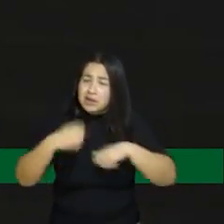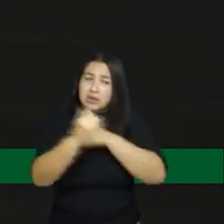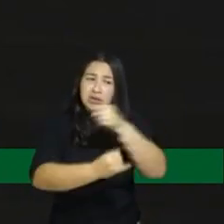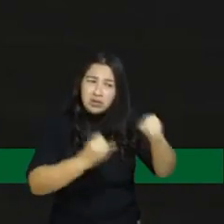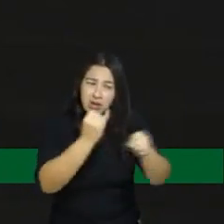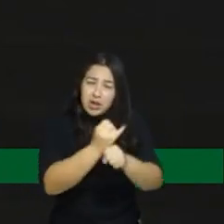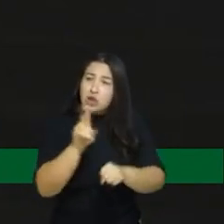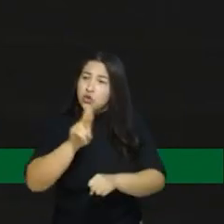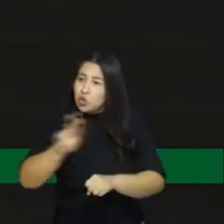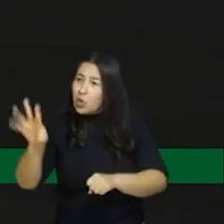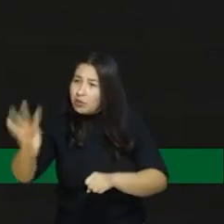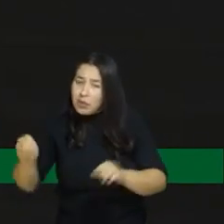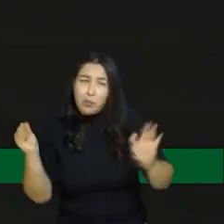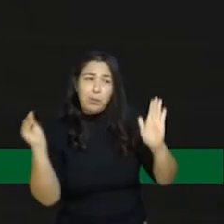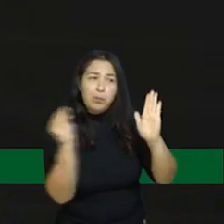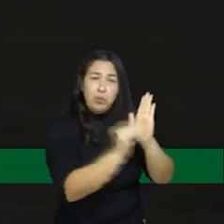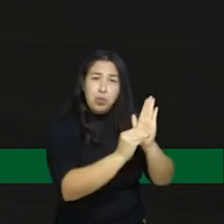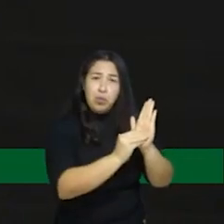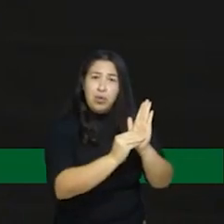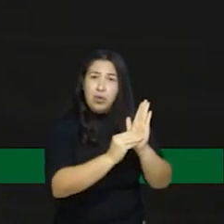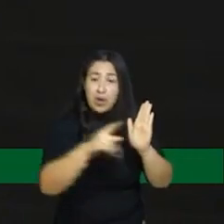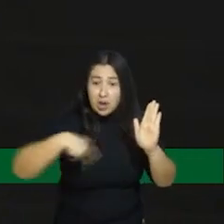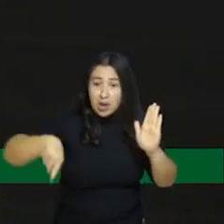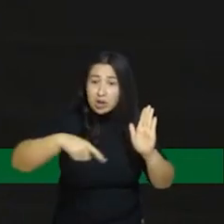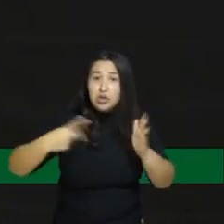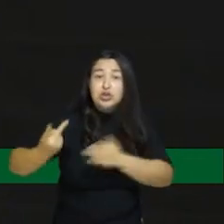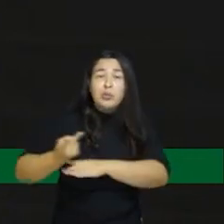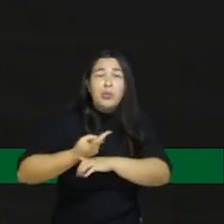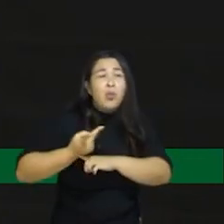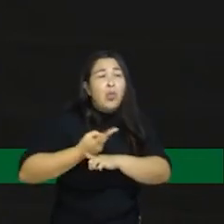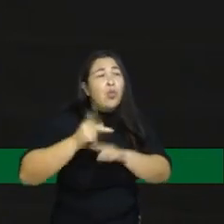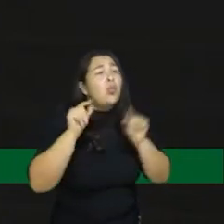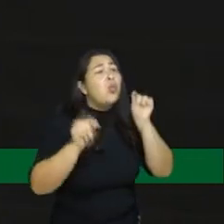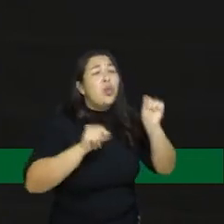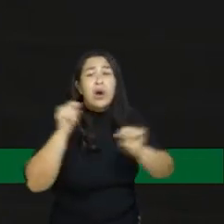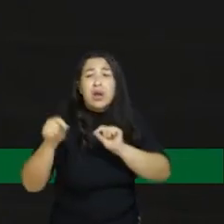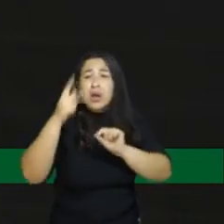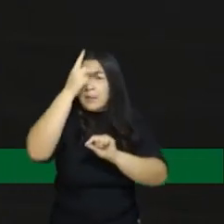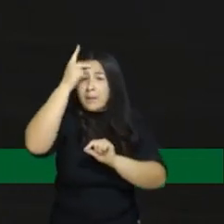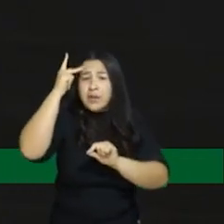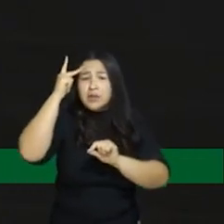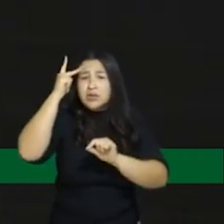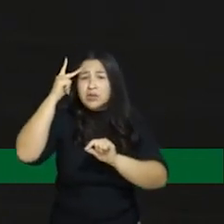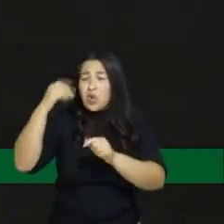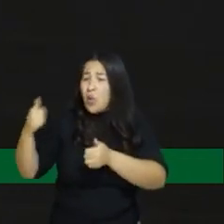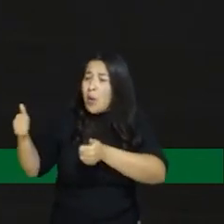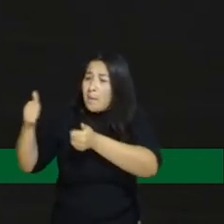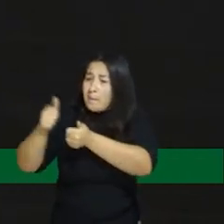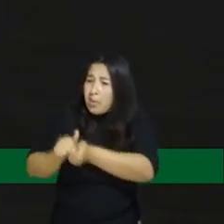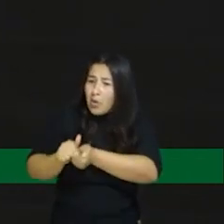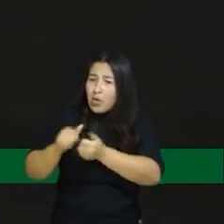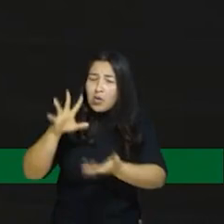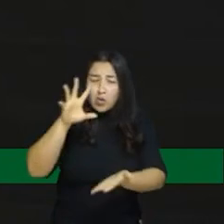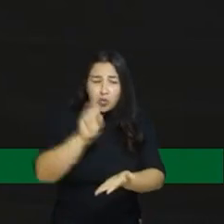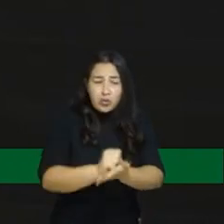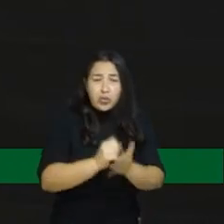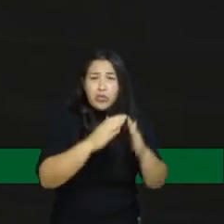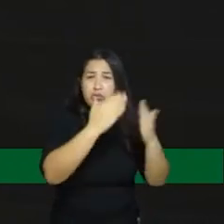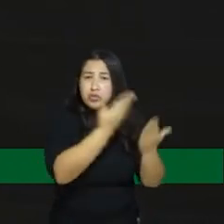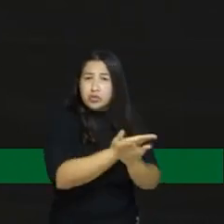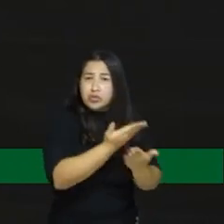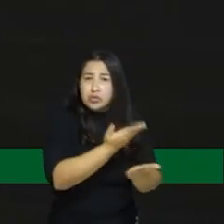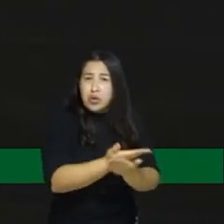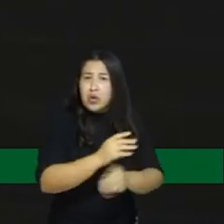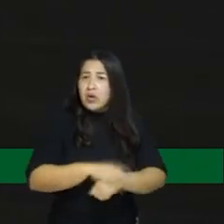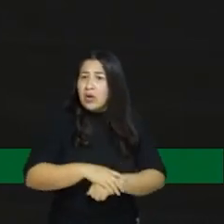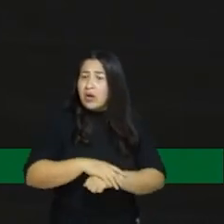sociedade, possamos entender quem são os violentadores que rodeiam nossas crianças, seja na contratação de uma escola, de